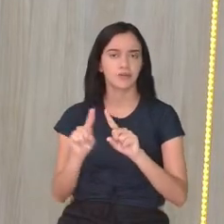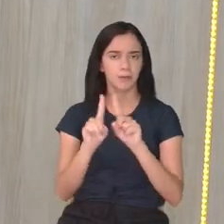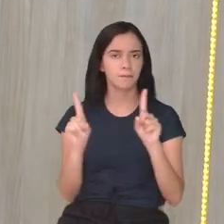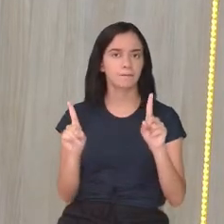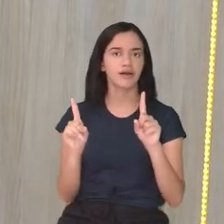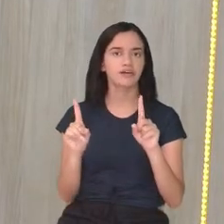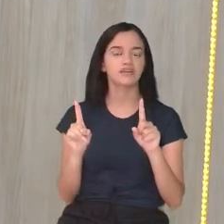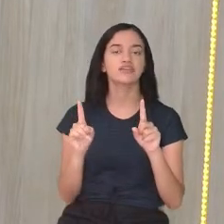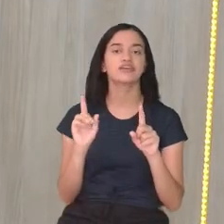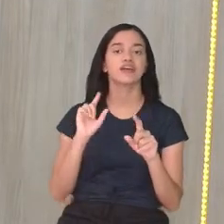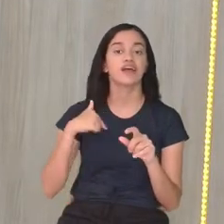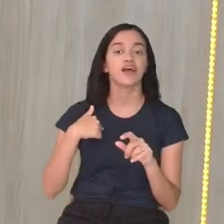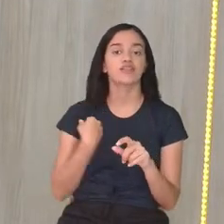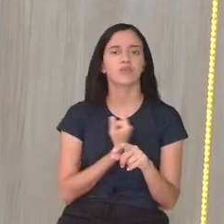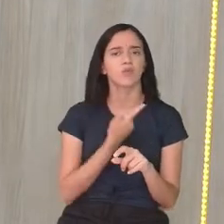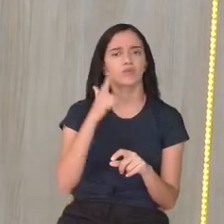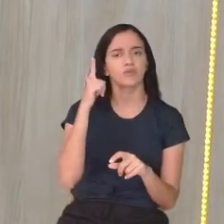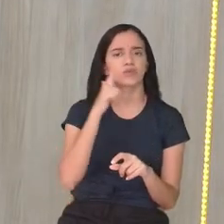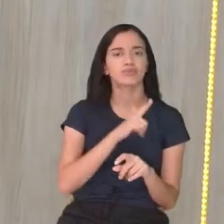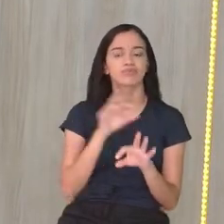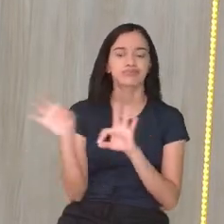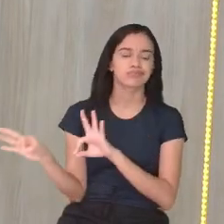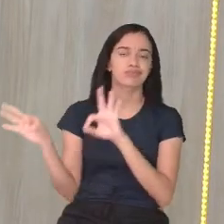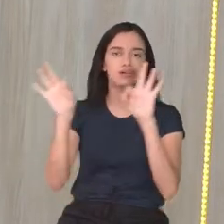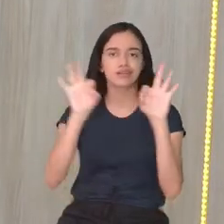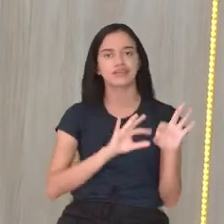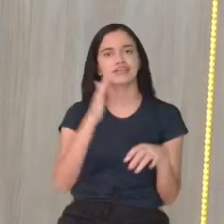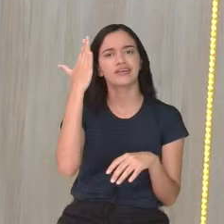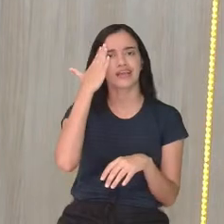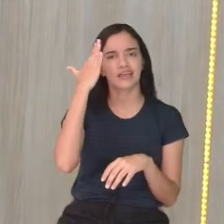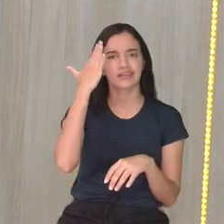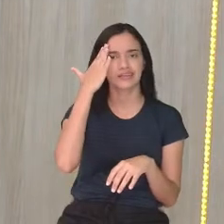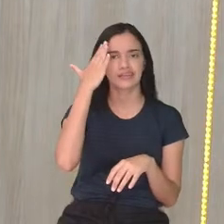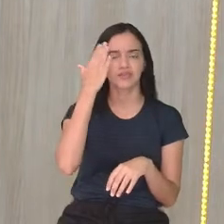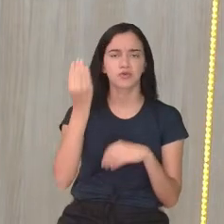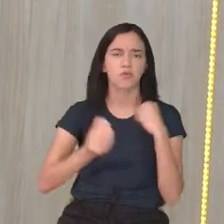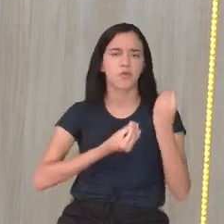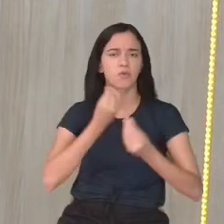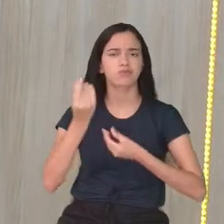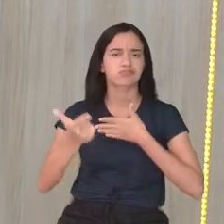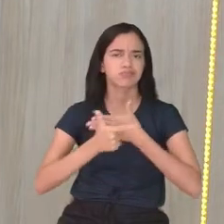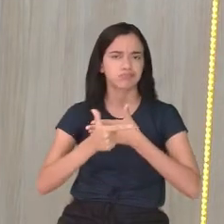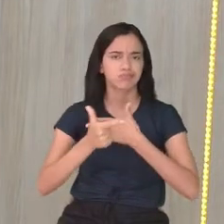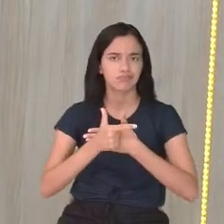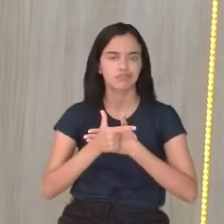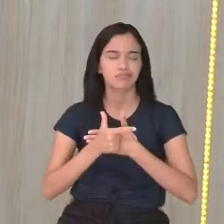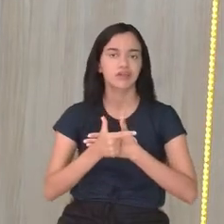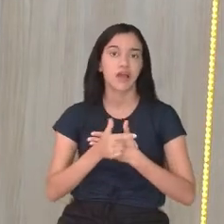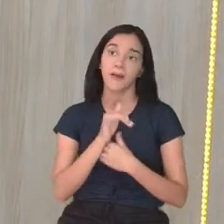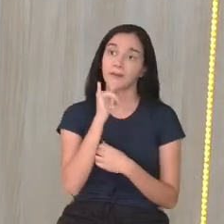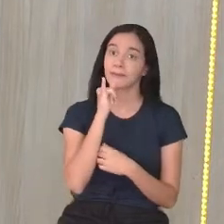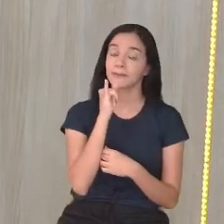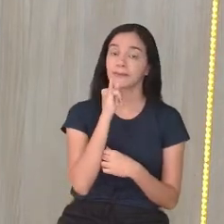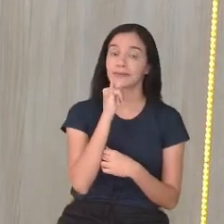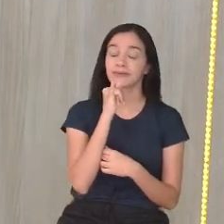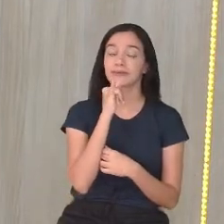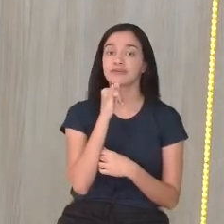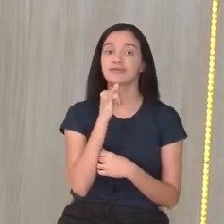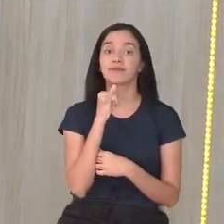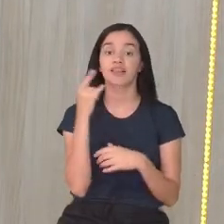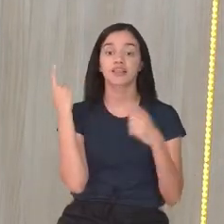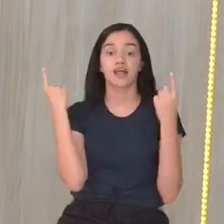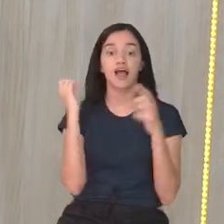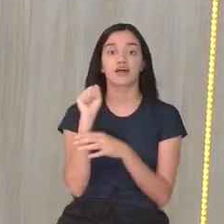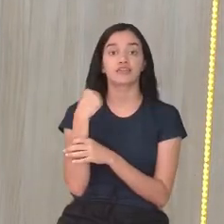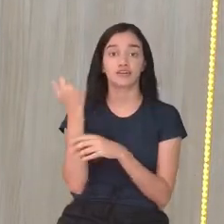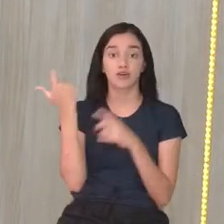a gente pelo menos conseguir assistir, entender, né, como é que funciona. Porque, por exemplo, na ginástica